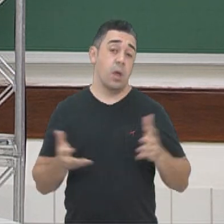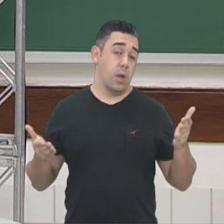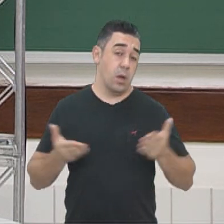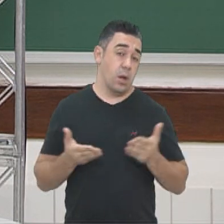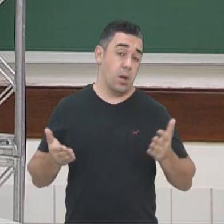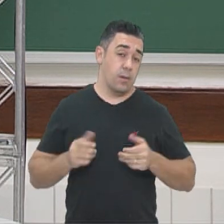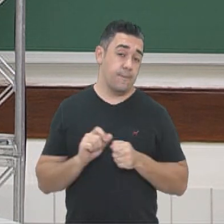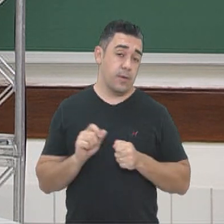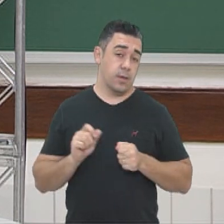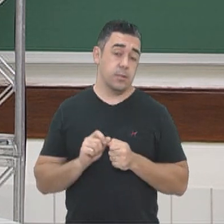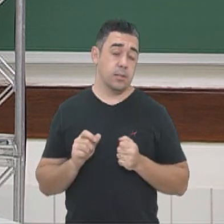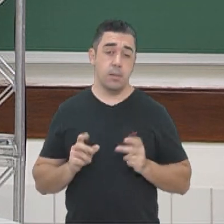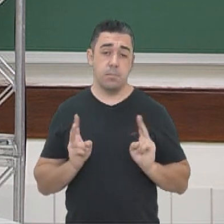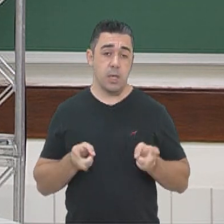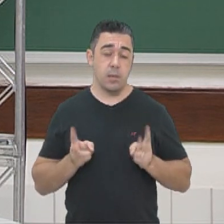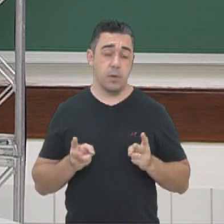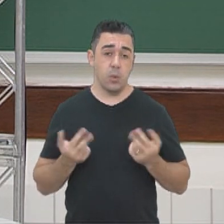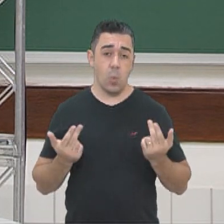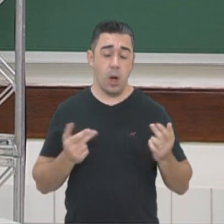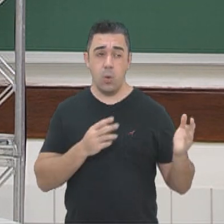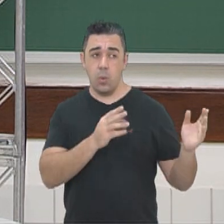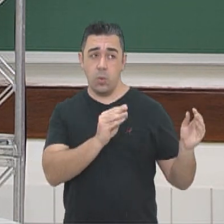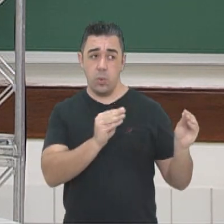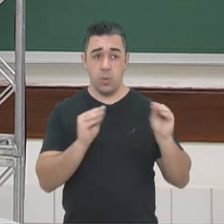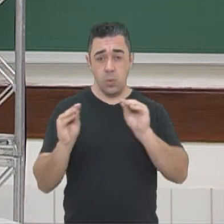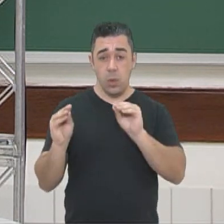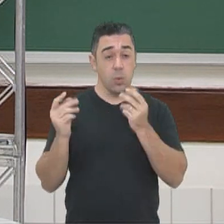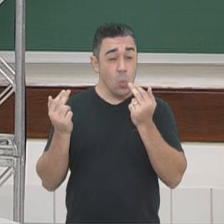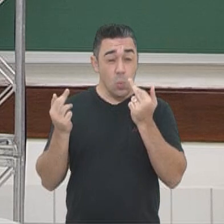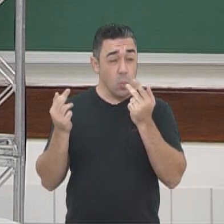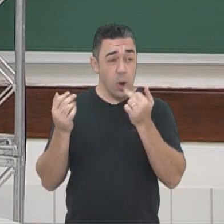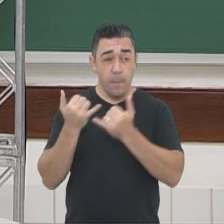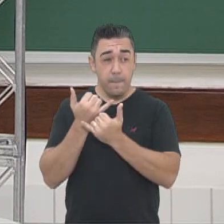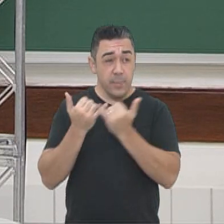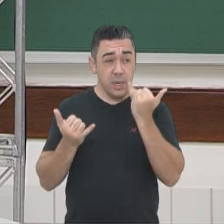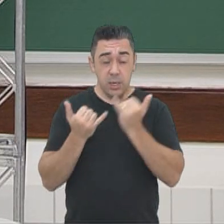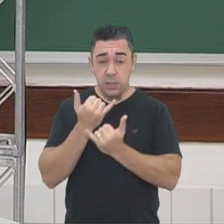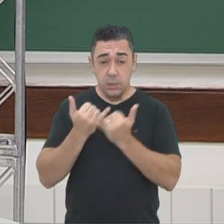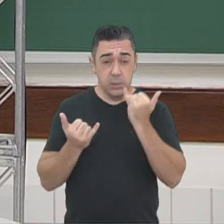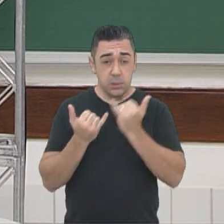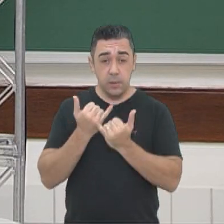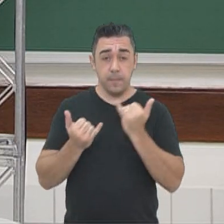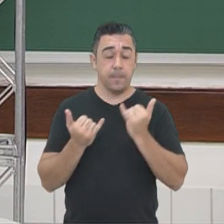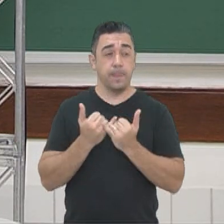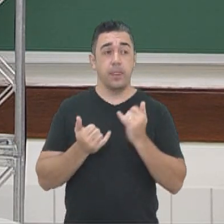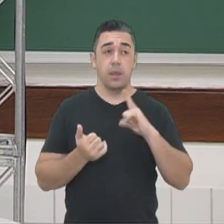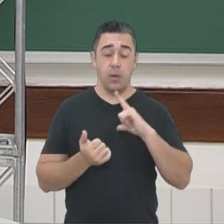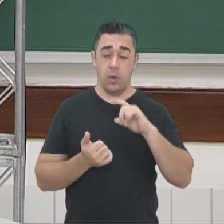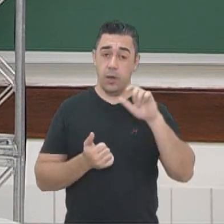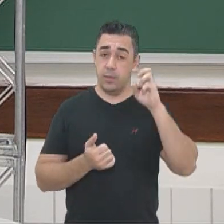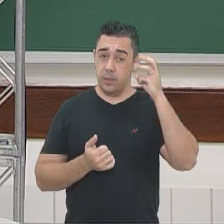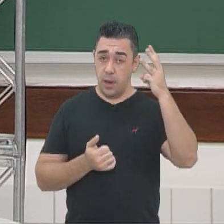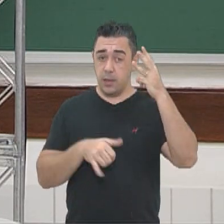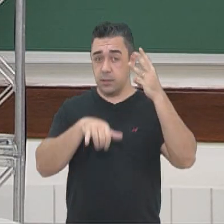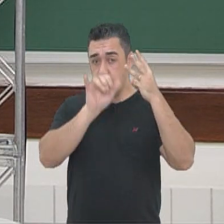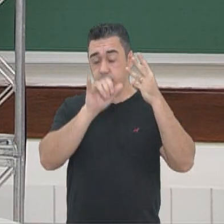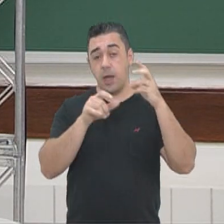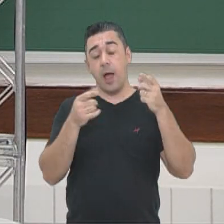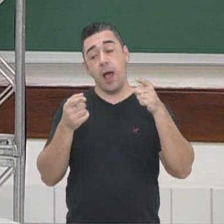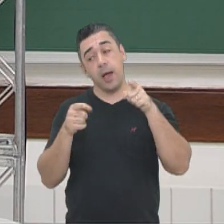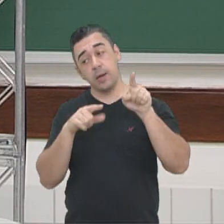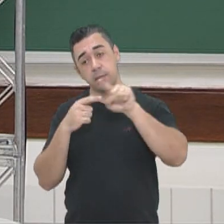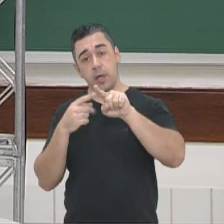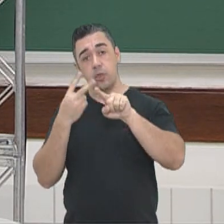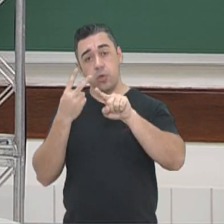apareceu aqui? A mesma ideia. Olha como esse e esse são muito parecidos, só que aqui eu tenho 3y, aqui eu tinha